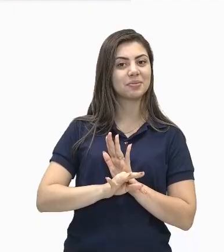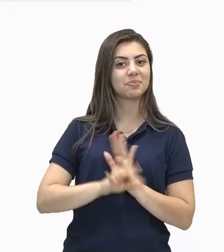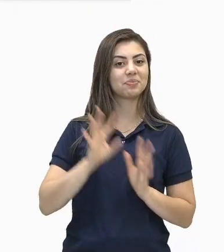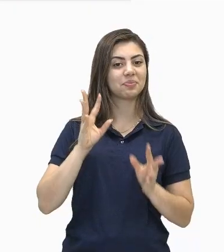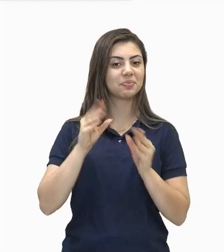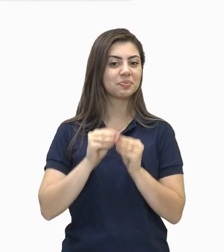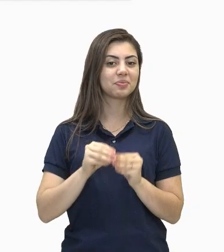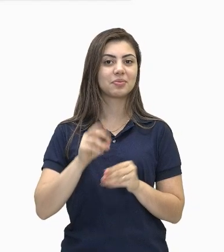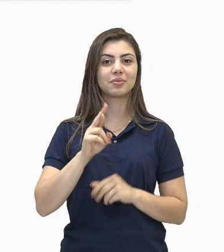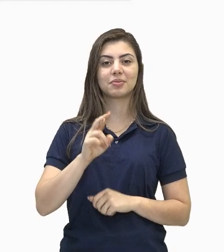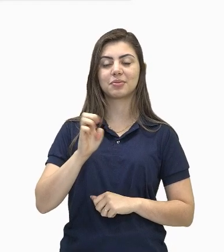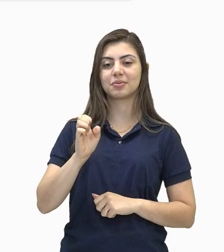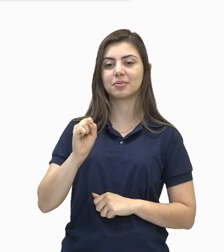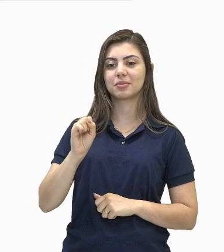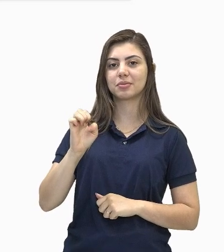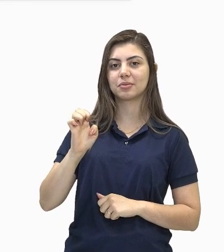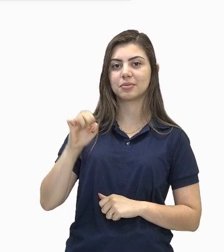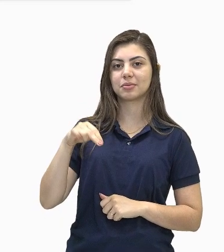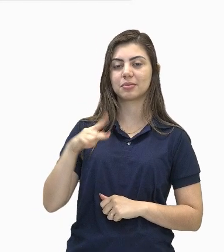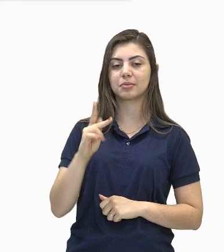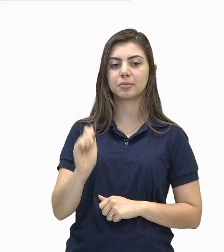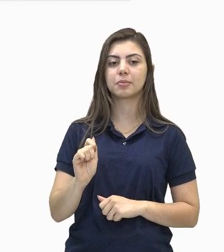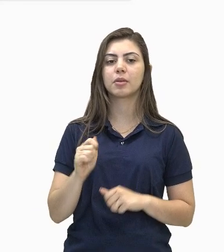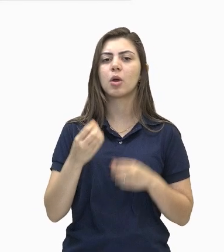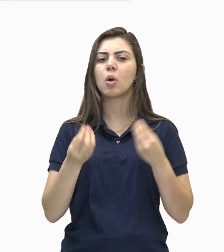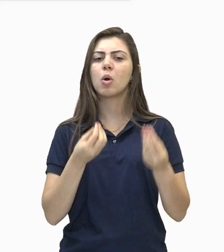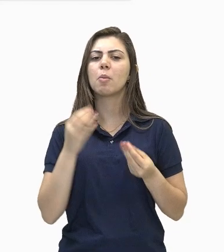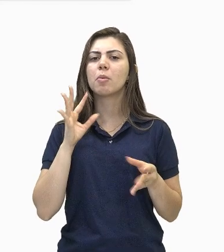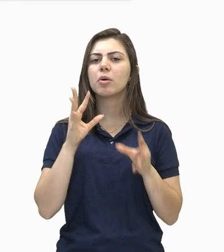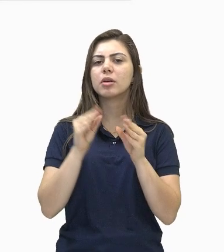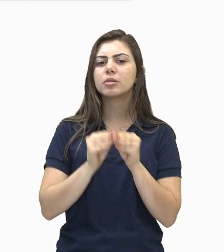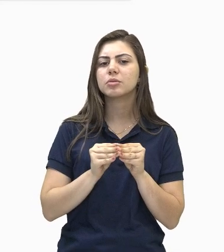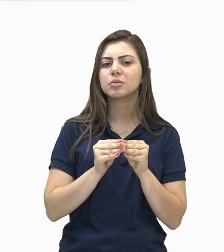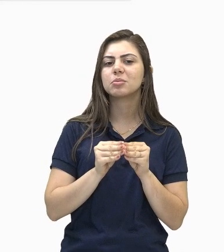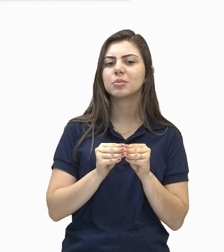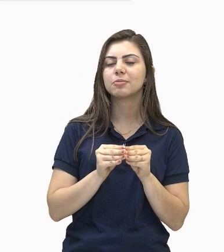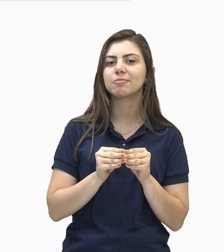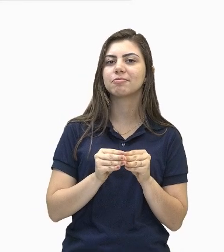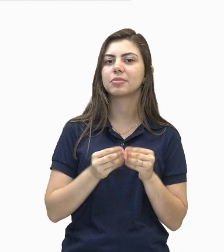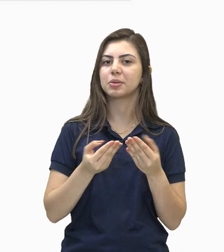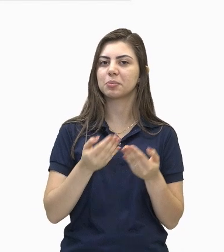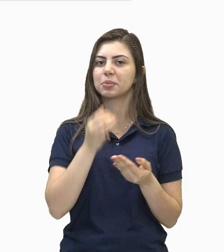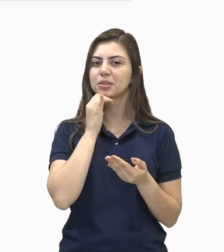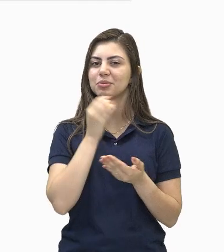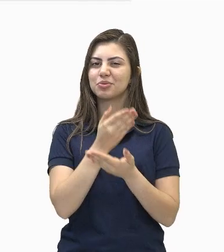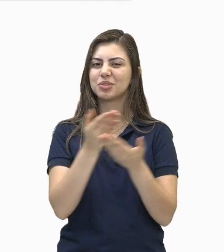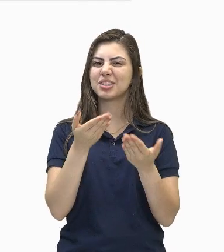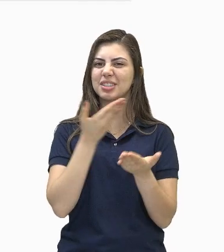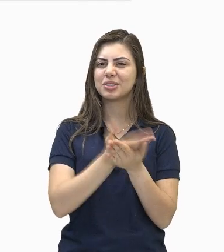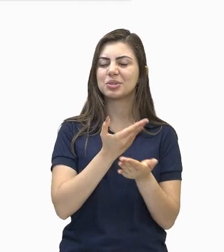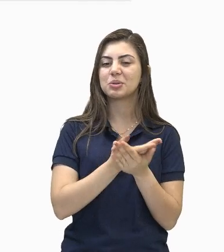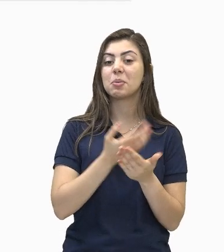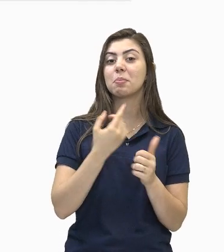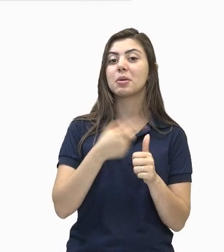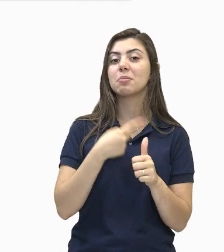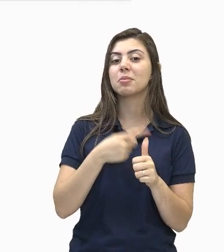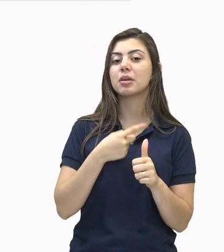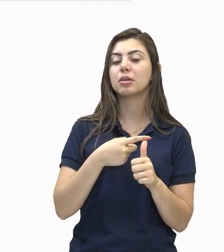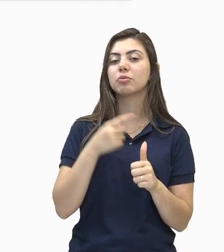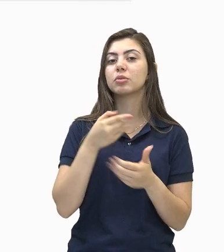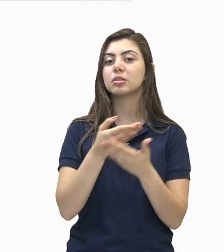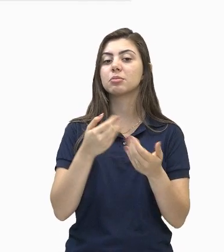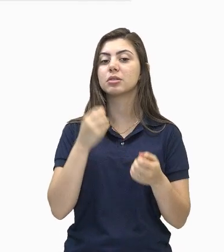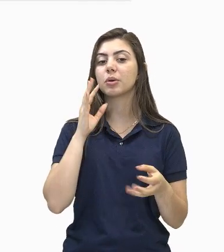resenha. Vamos focar aqui. O que é uma resenha? Sabe, quando você estuda, você precisa primeiro entender o que é